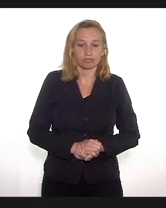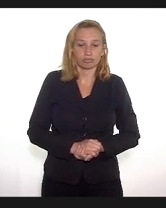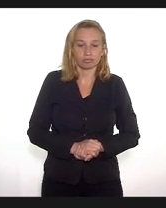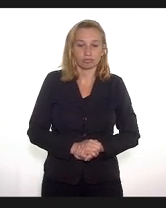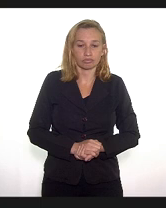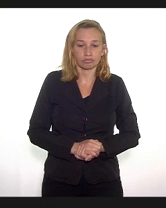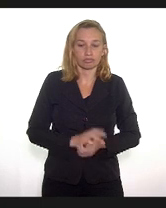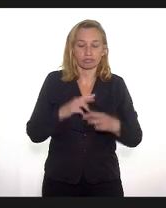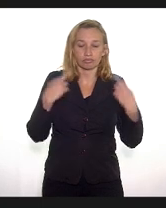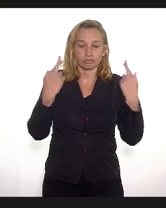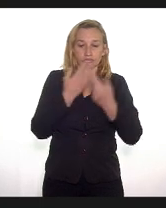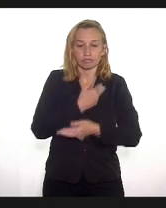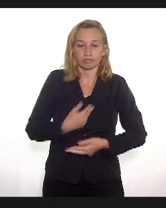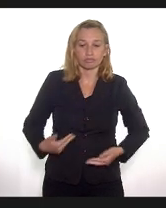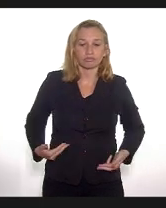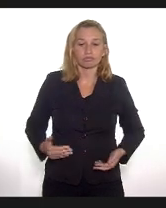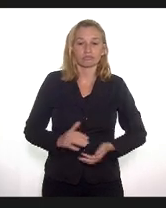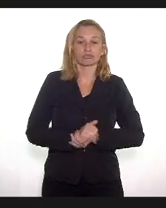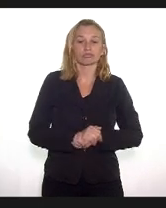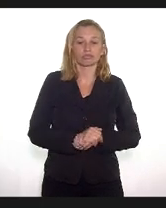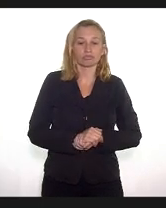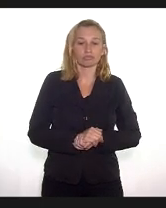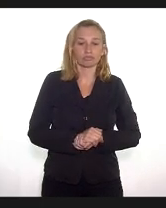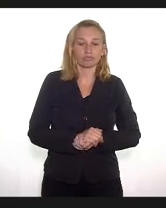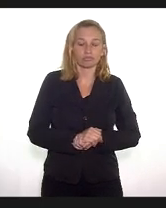nessa audiência pública.